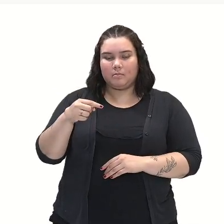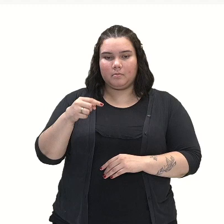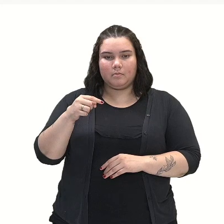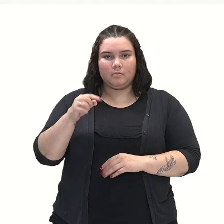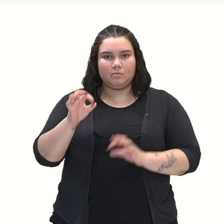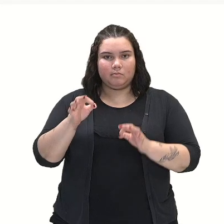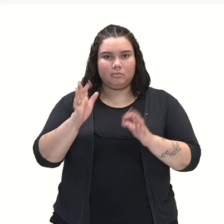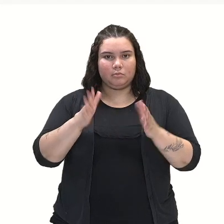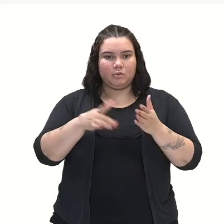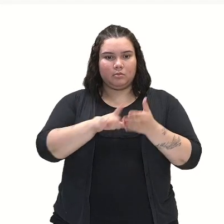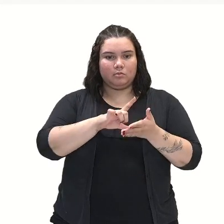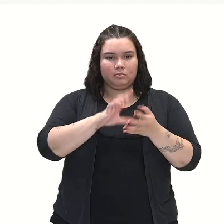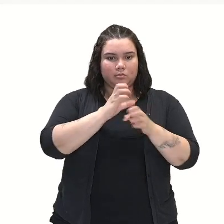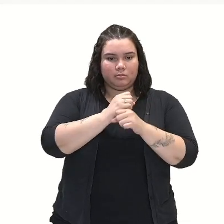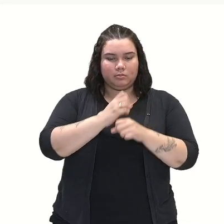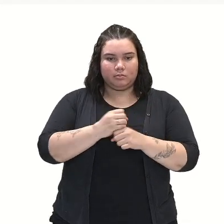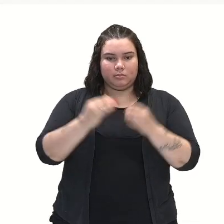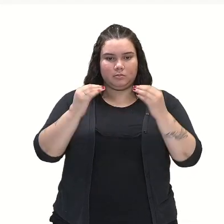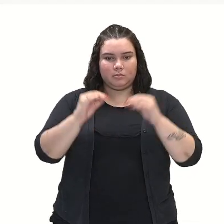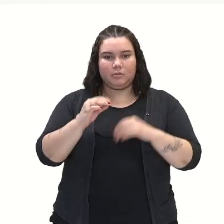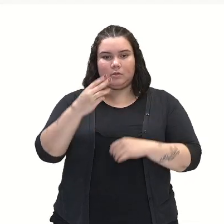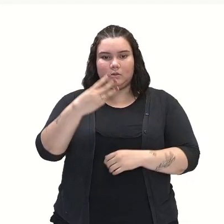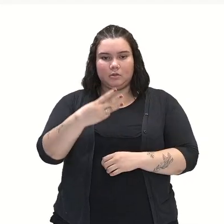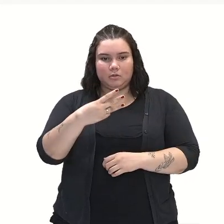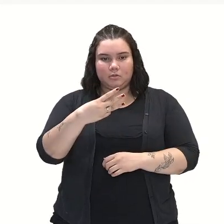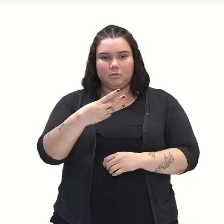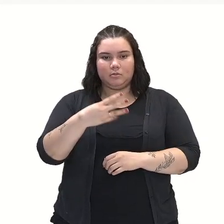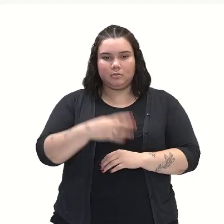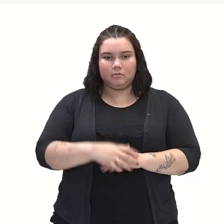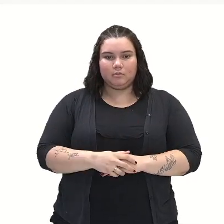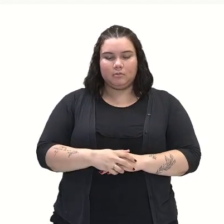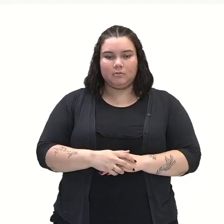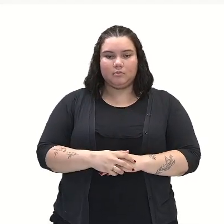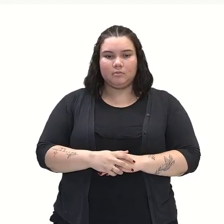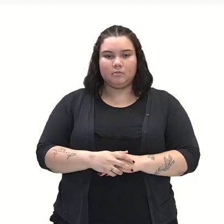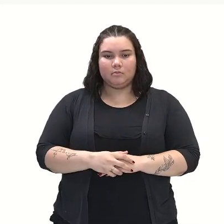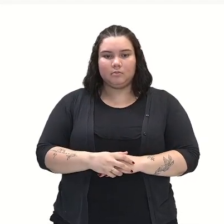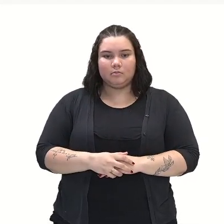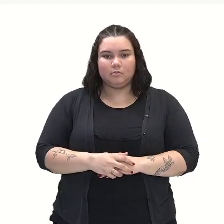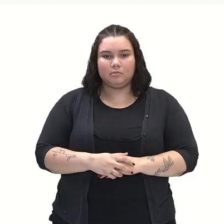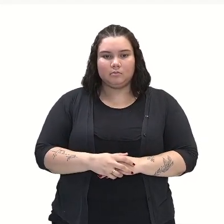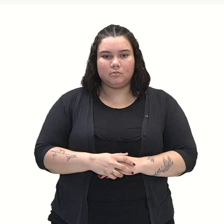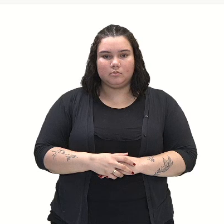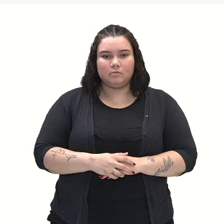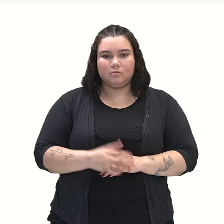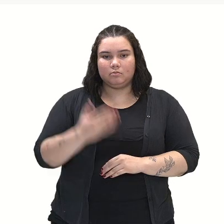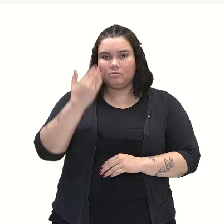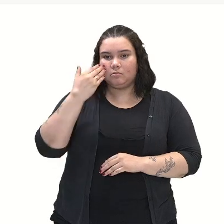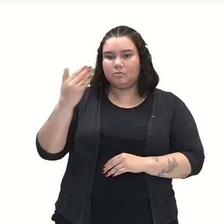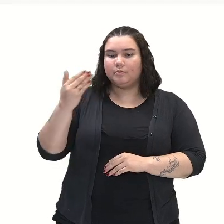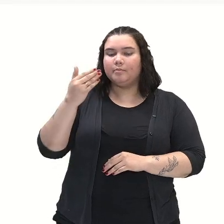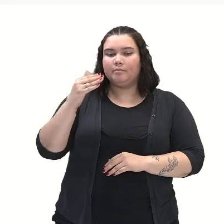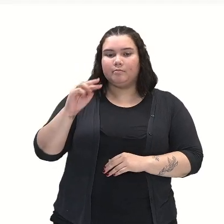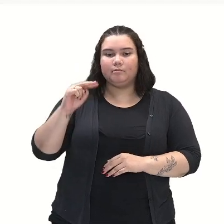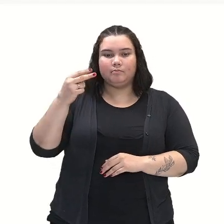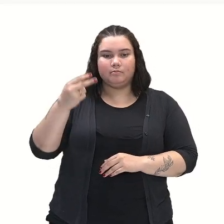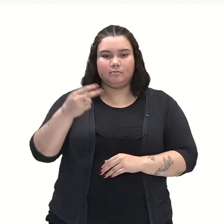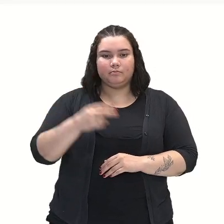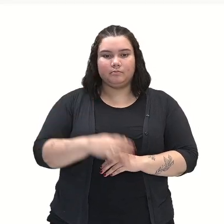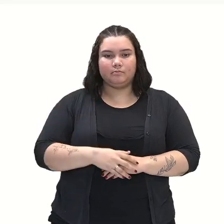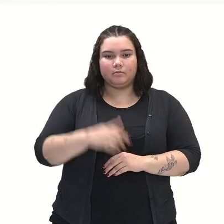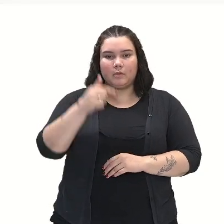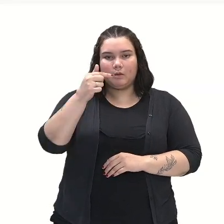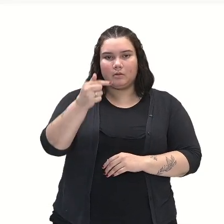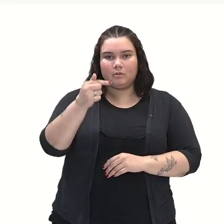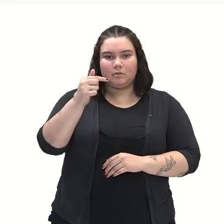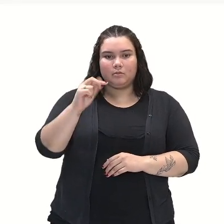tá? Então, vou repetir aqui o 3 e vou resolver essa potência aqui, ó. 7